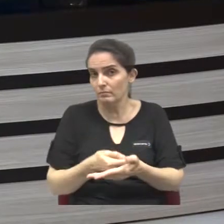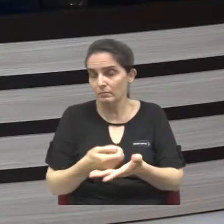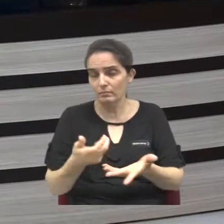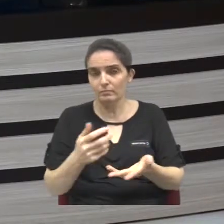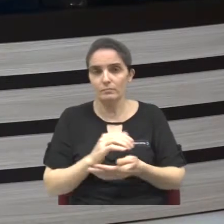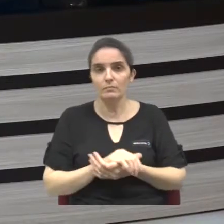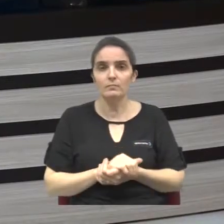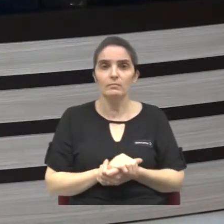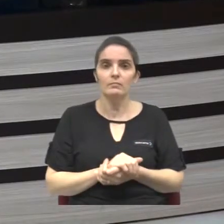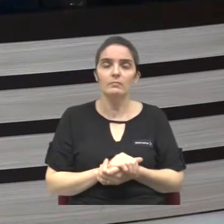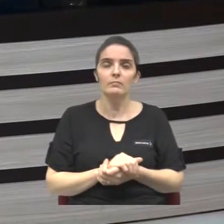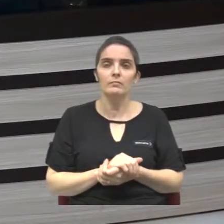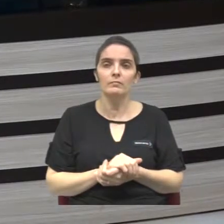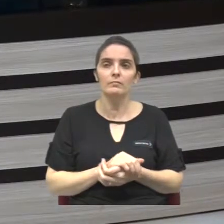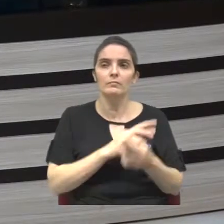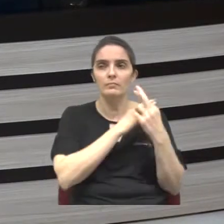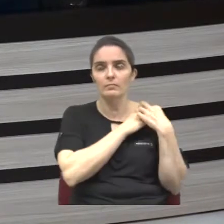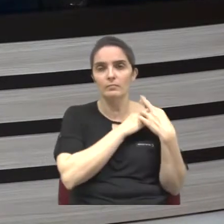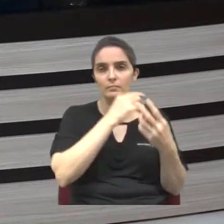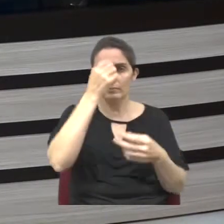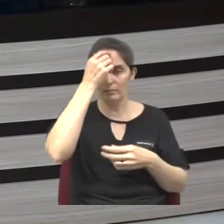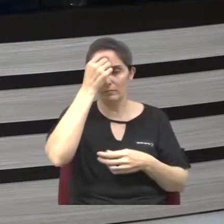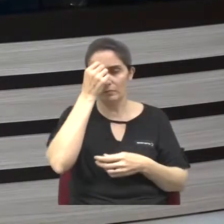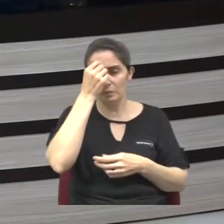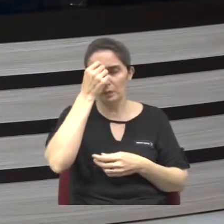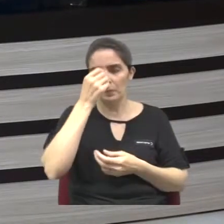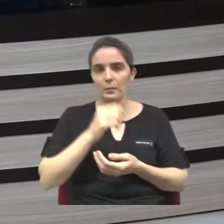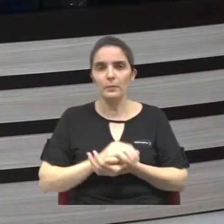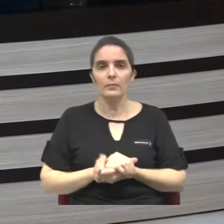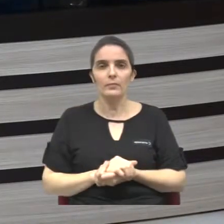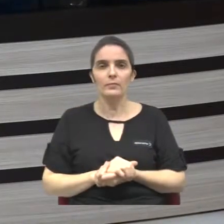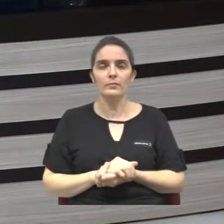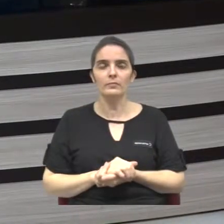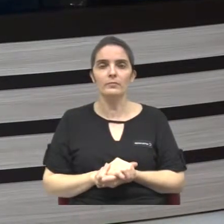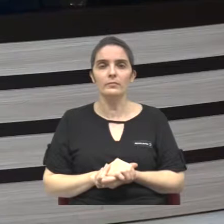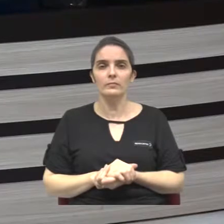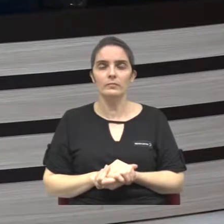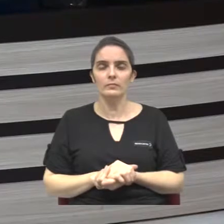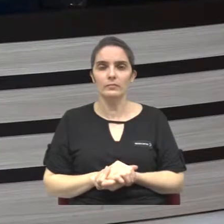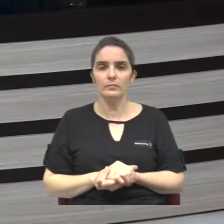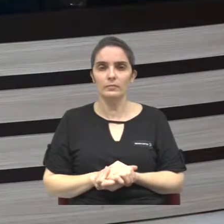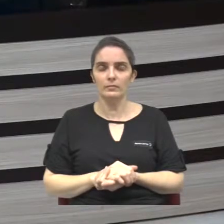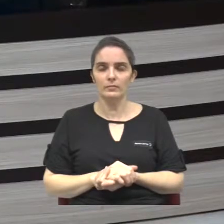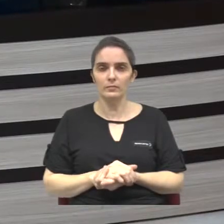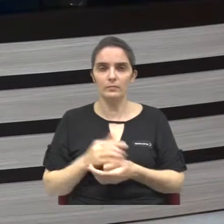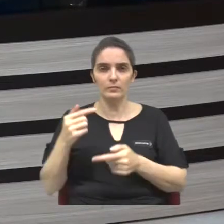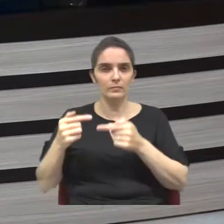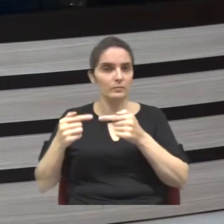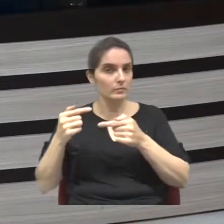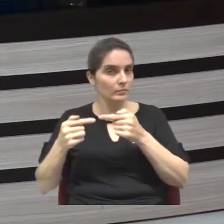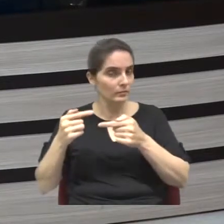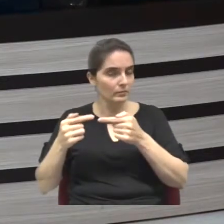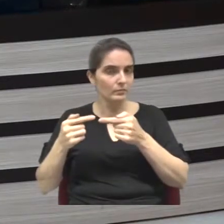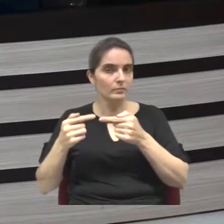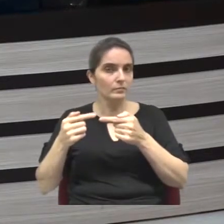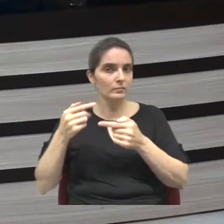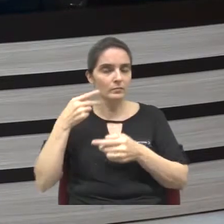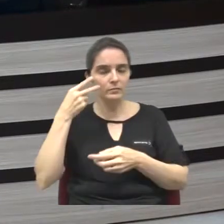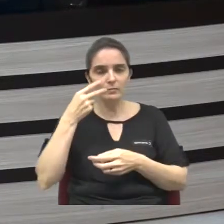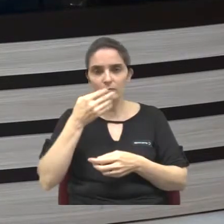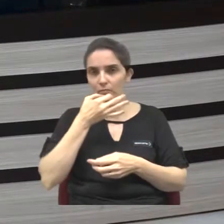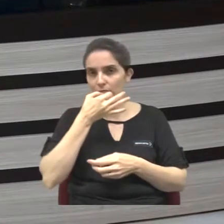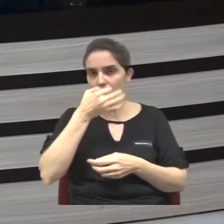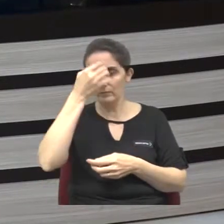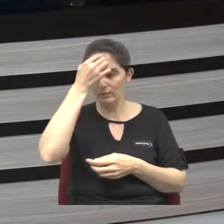Doutor Rafael Camargo, vereador. O requerimento 441, barra 2019, está em discussão para discutir o requerimento do vereador, doutor